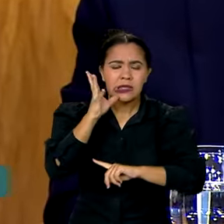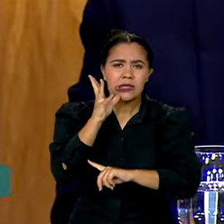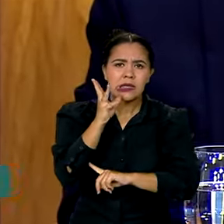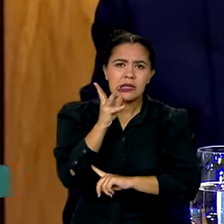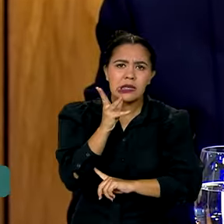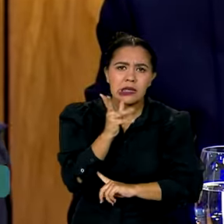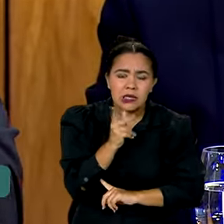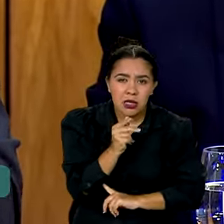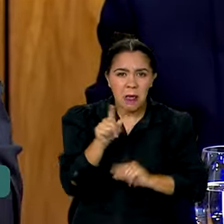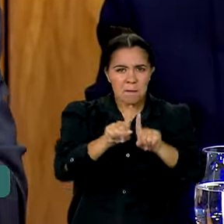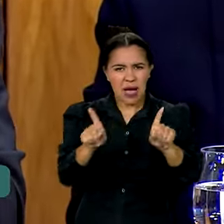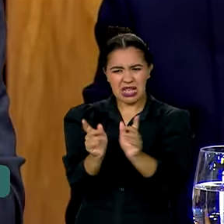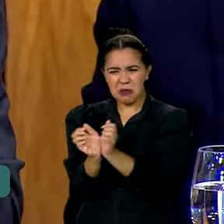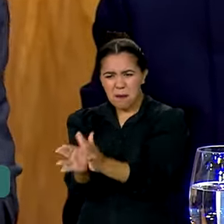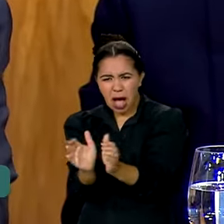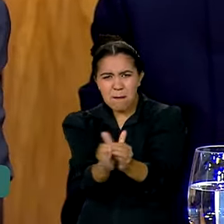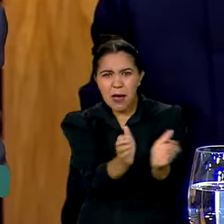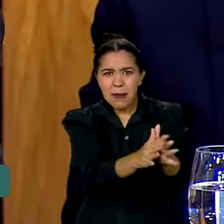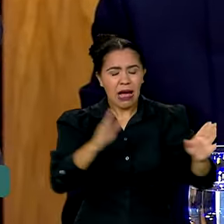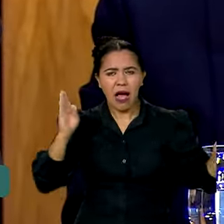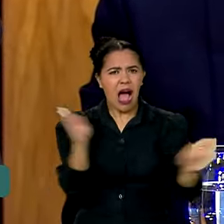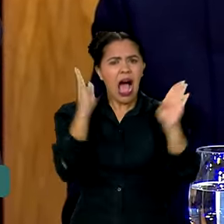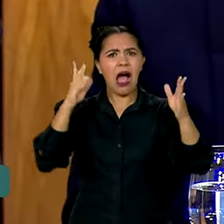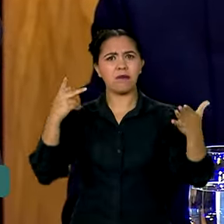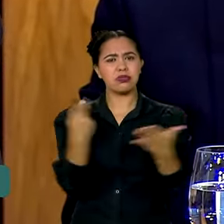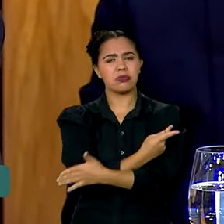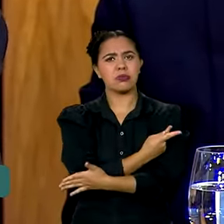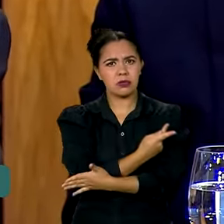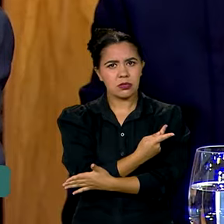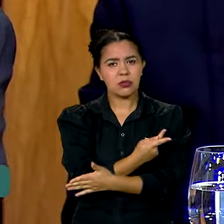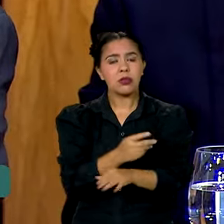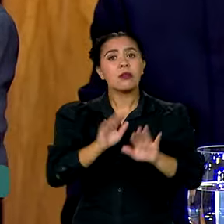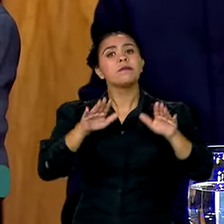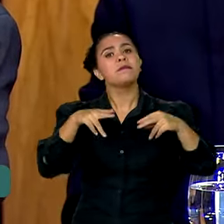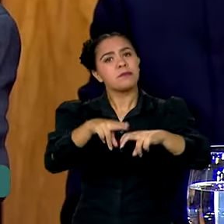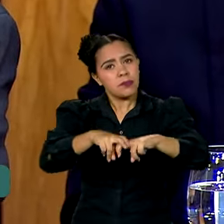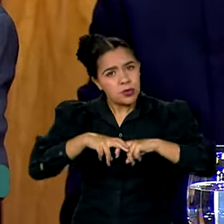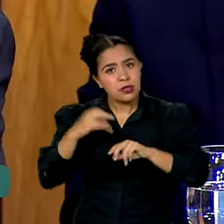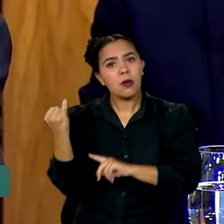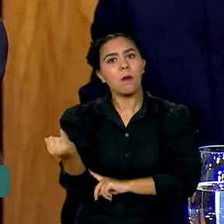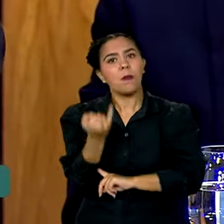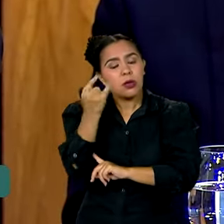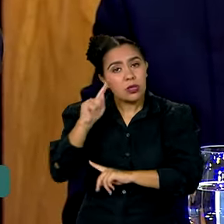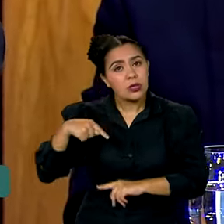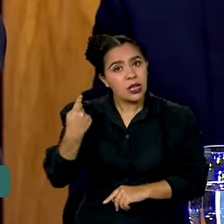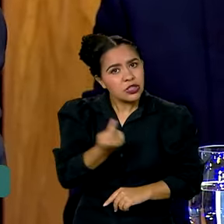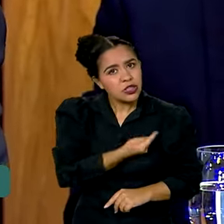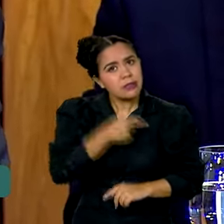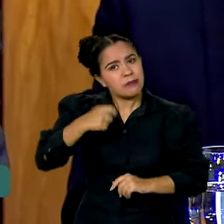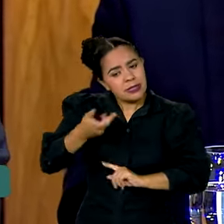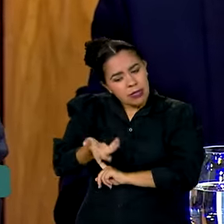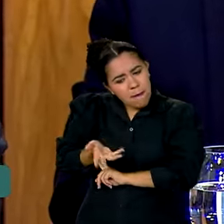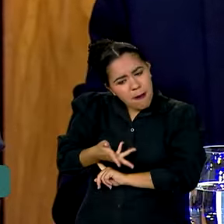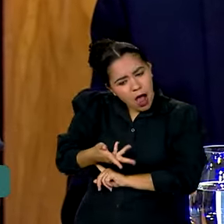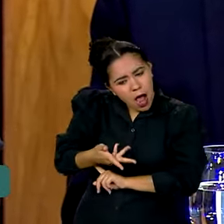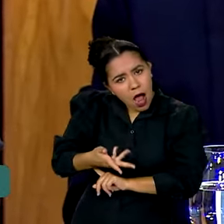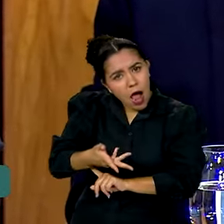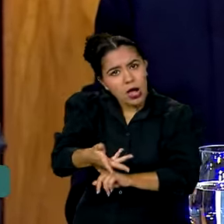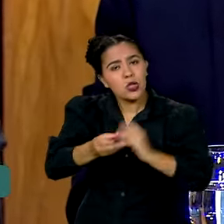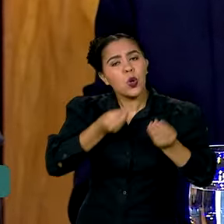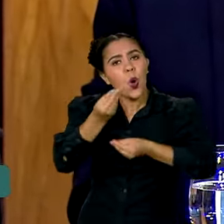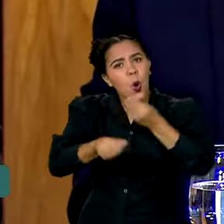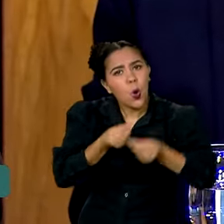para destruir acontece rapidamente. Então é importante que a gente apresse um pouco o processo de